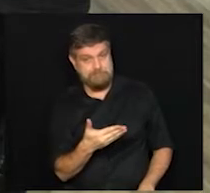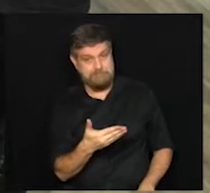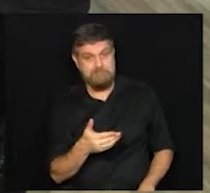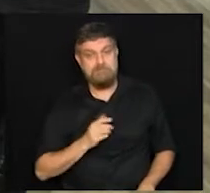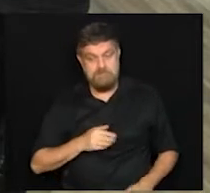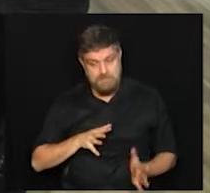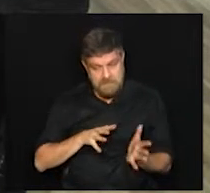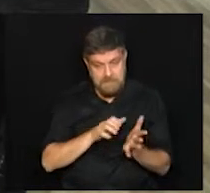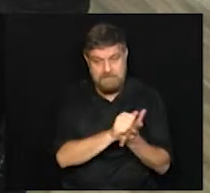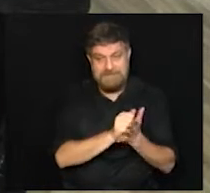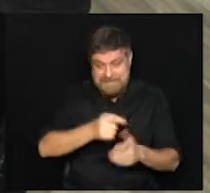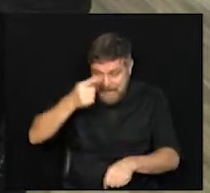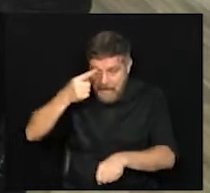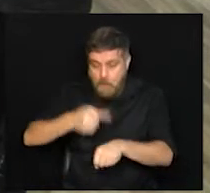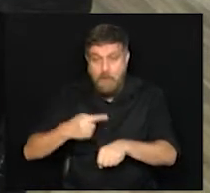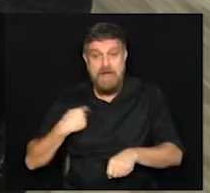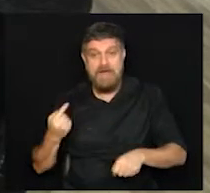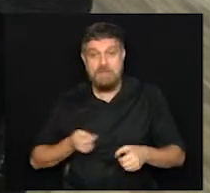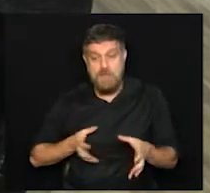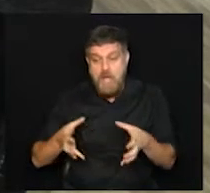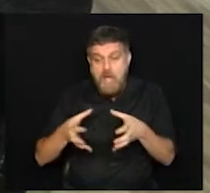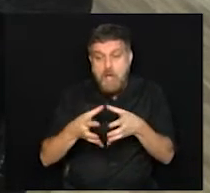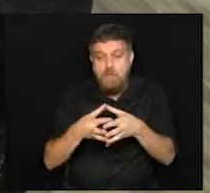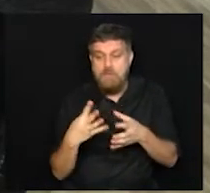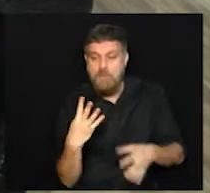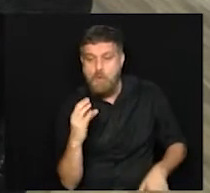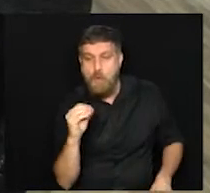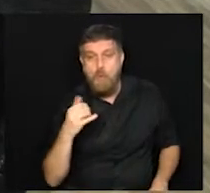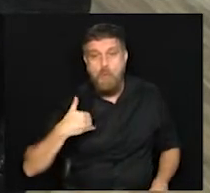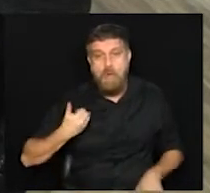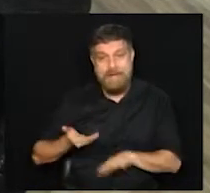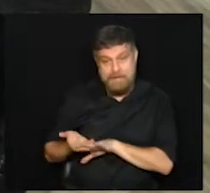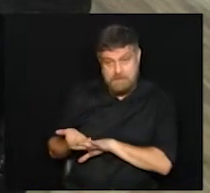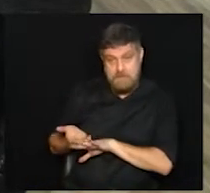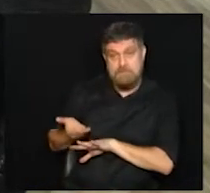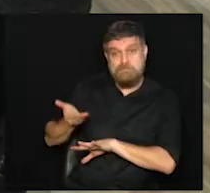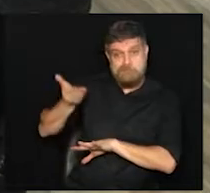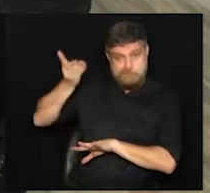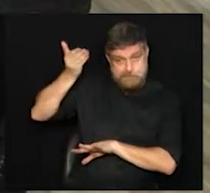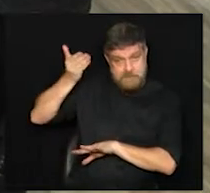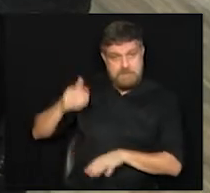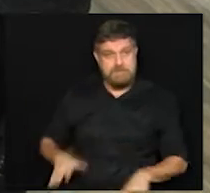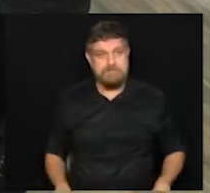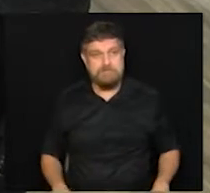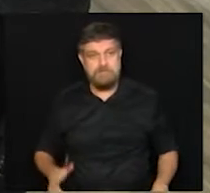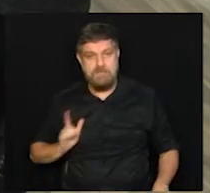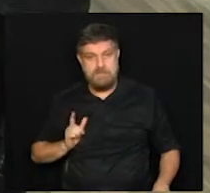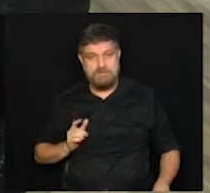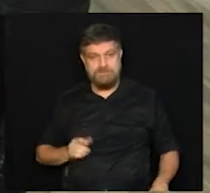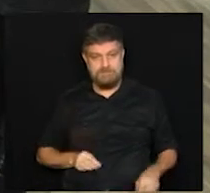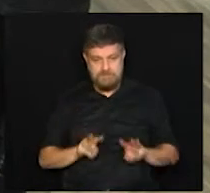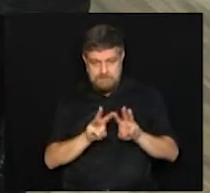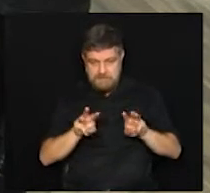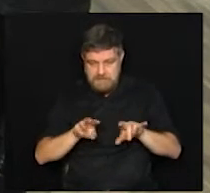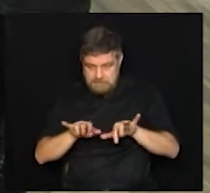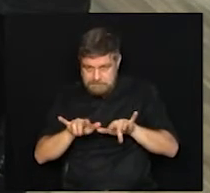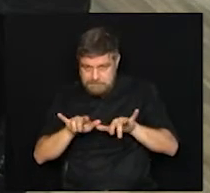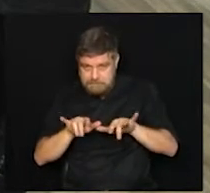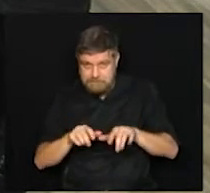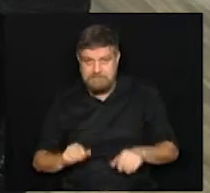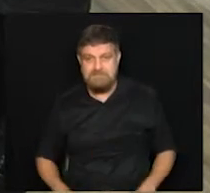vacina.campinas.sp.gov.br. Neste momento, nós estamos para o público acima dos 40 anos. Foi até o site, está lá,